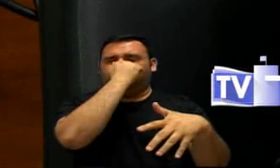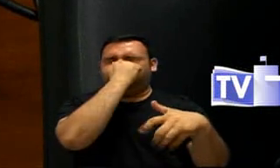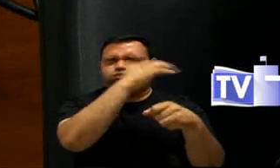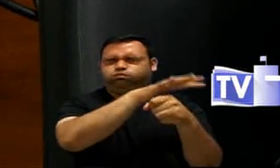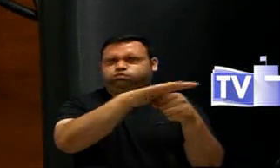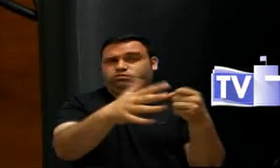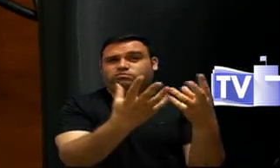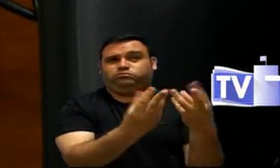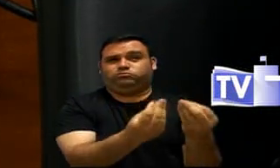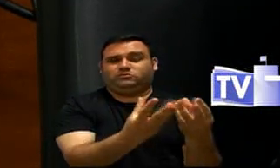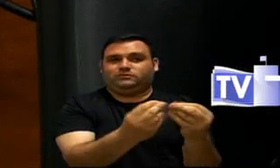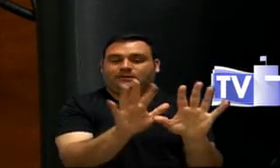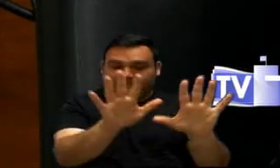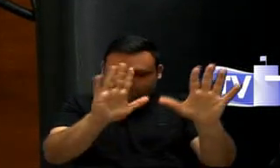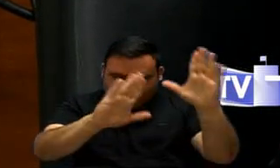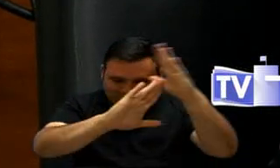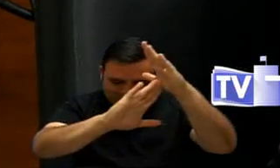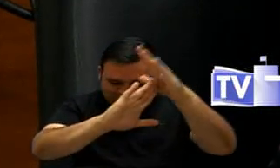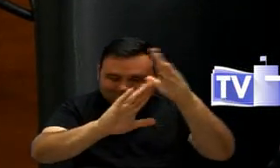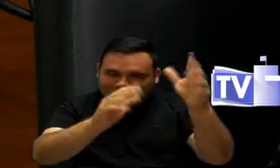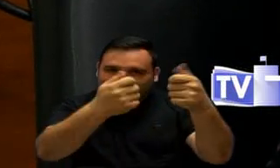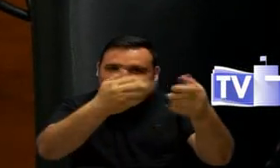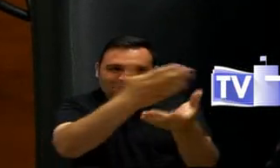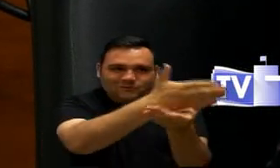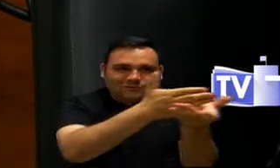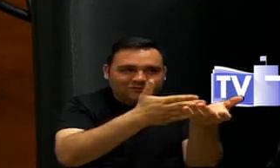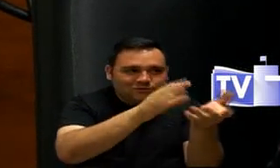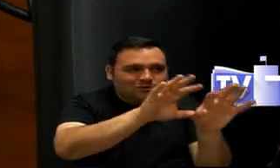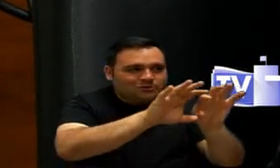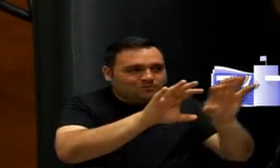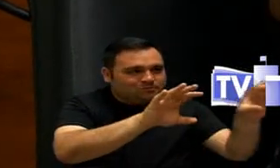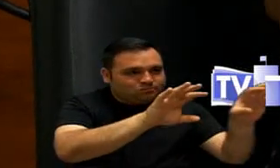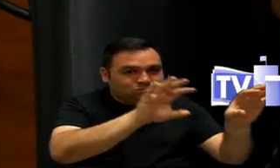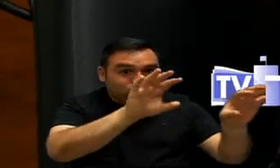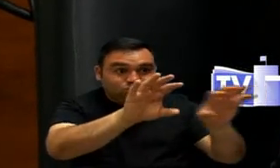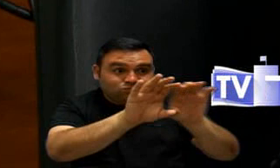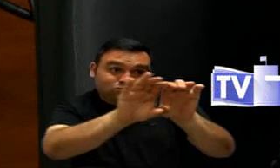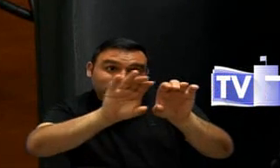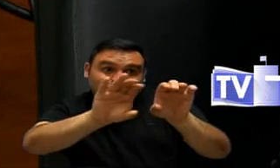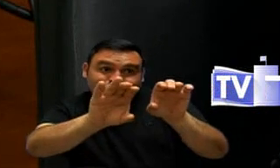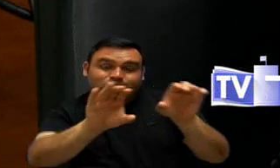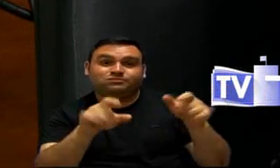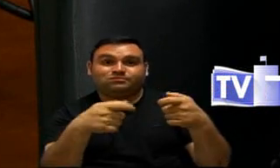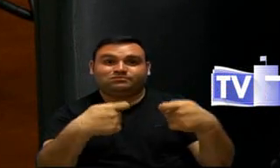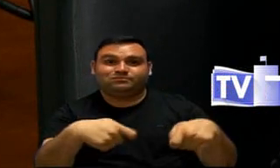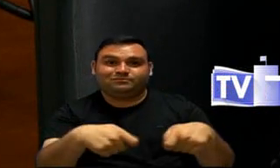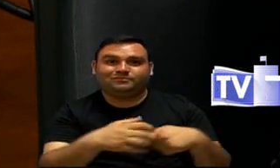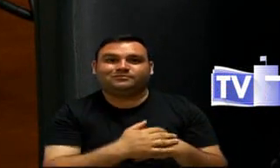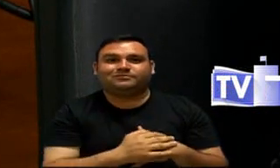do grupo. Falei, peraí, vamos dividir isso. Né?